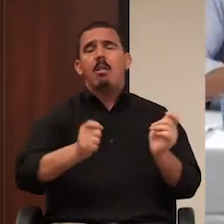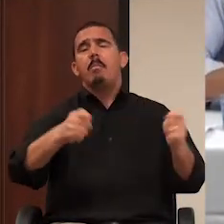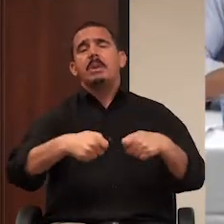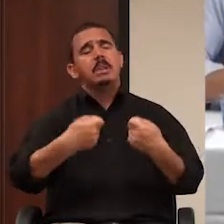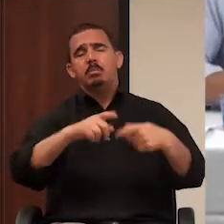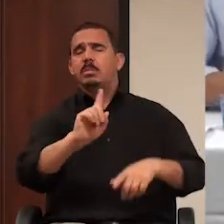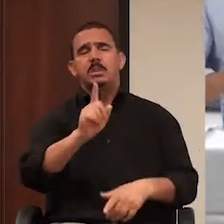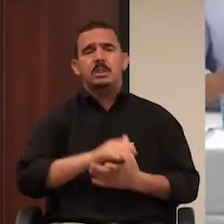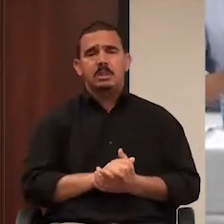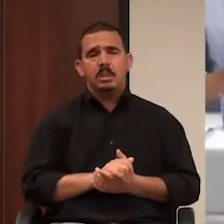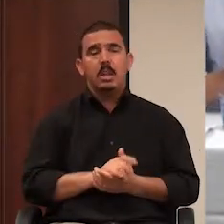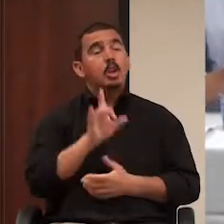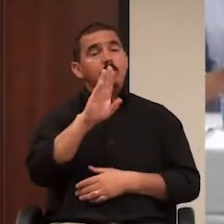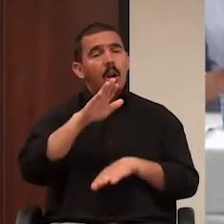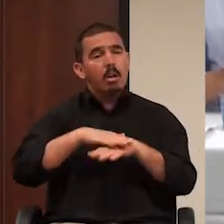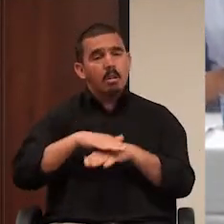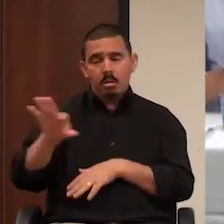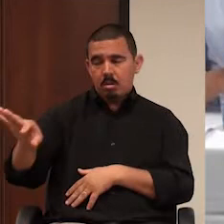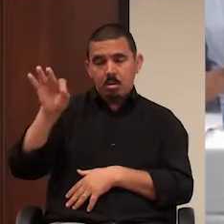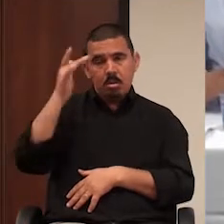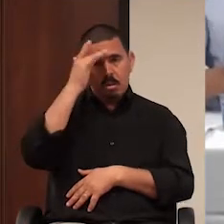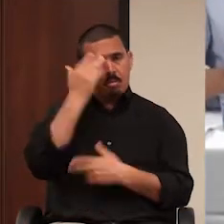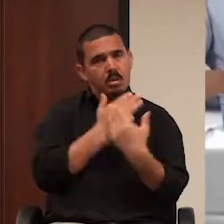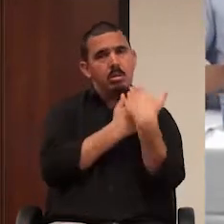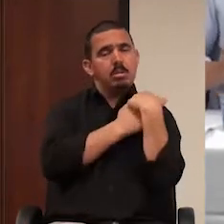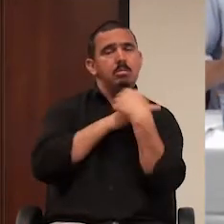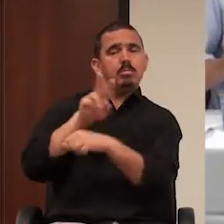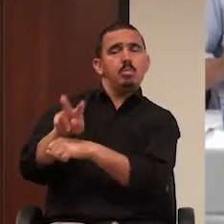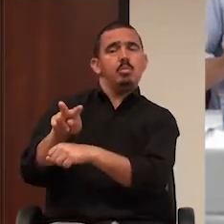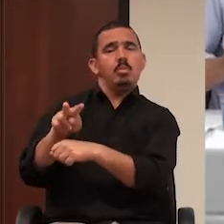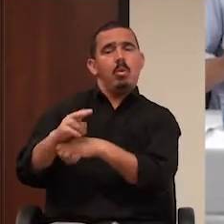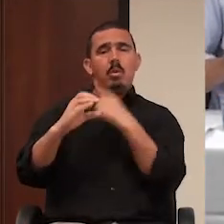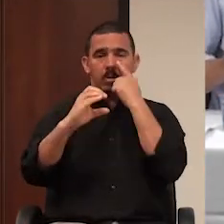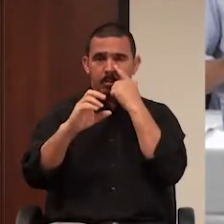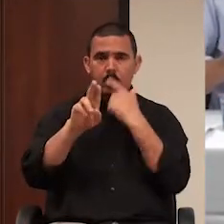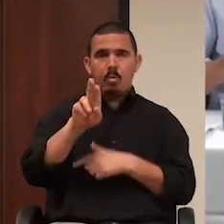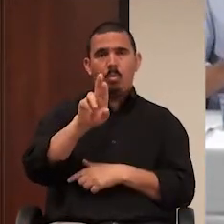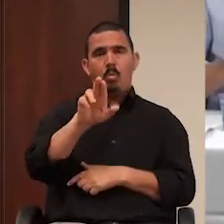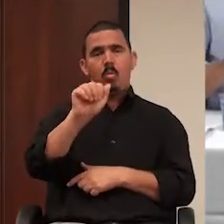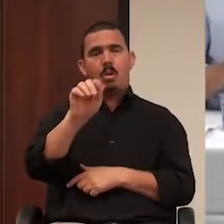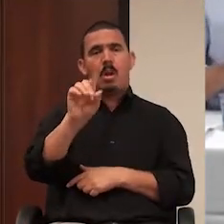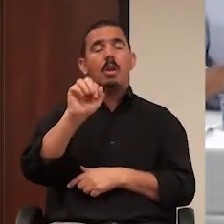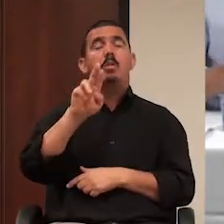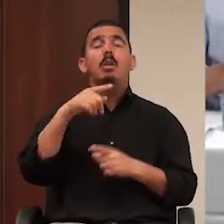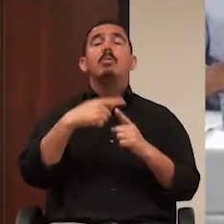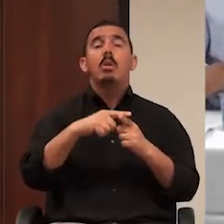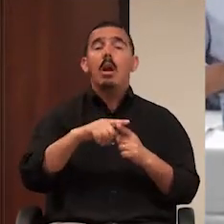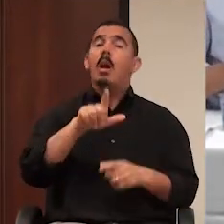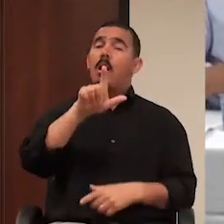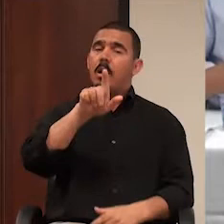bastando a nomeação do curador, que a própria lei brasileira de inclusão diz que é uma medida